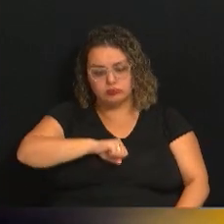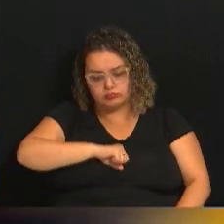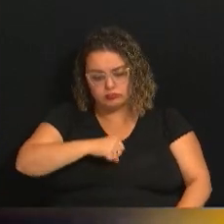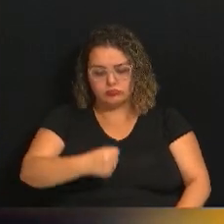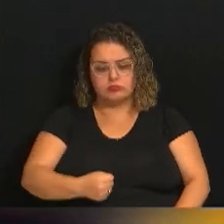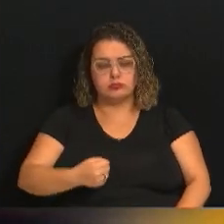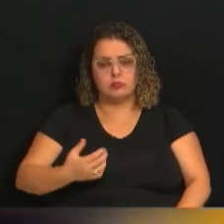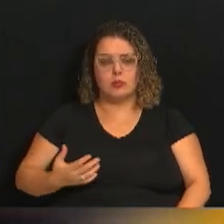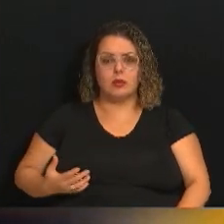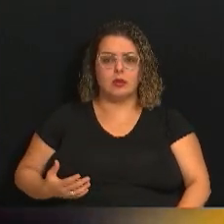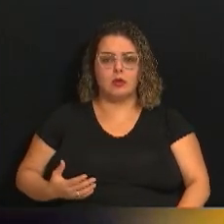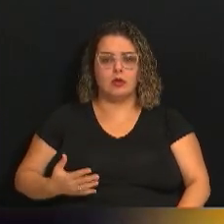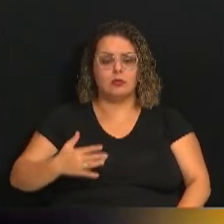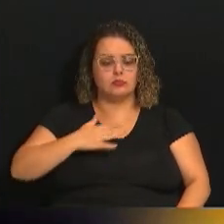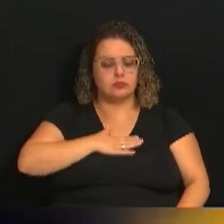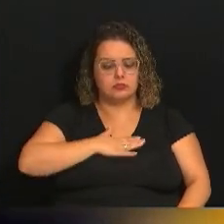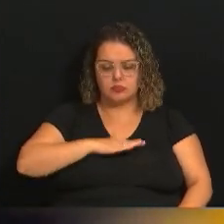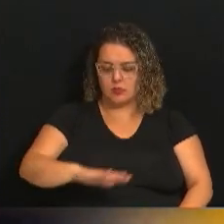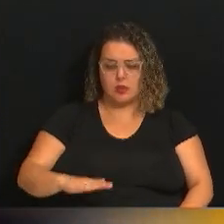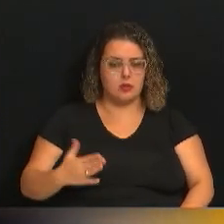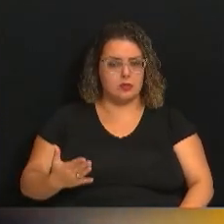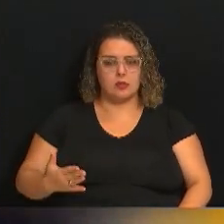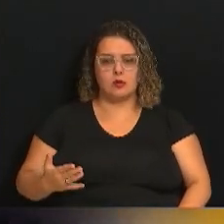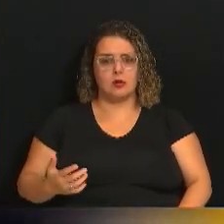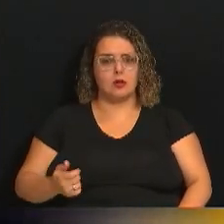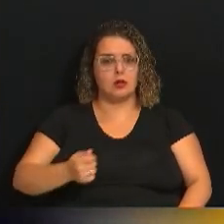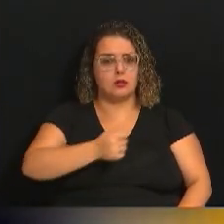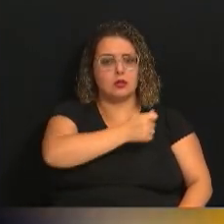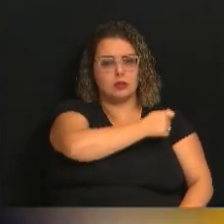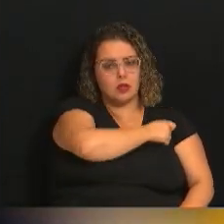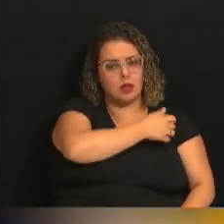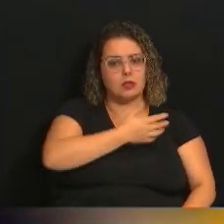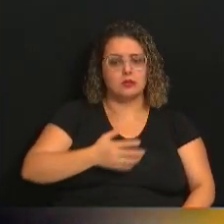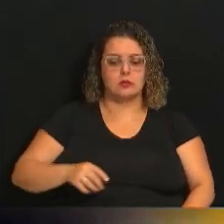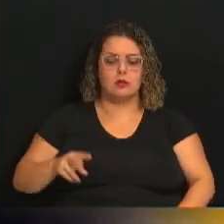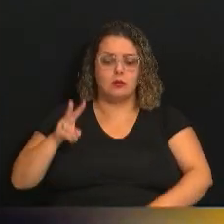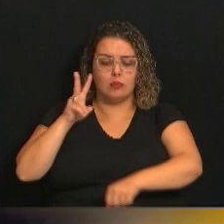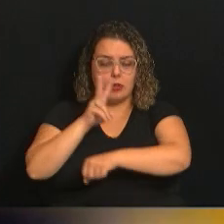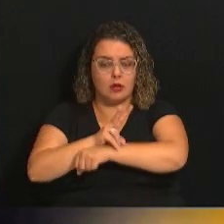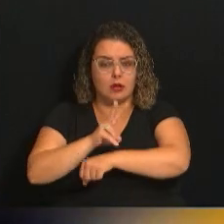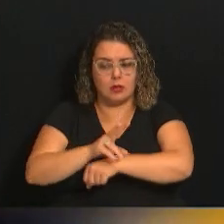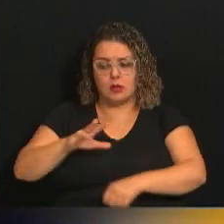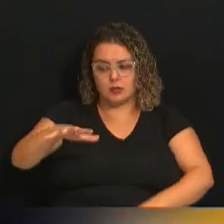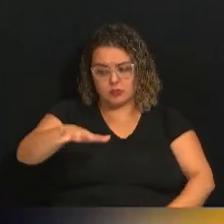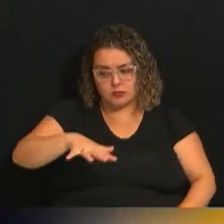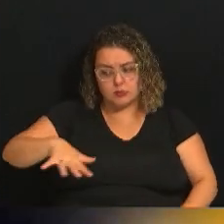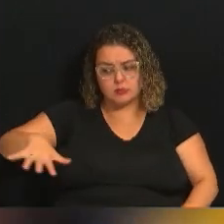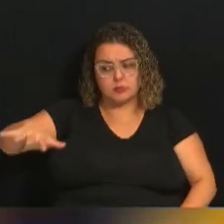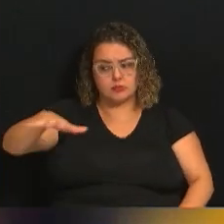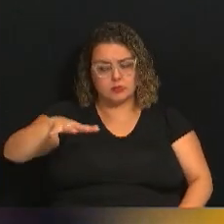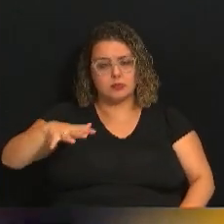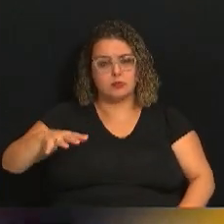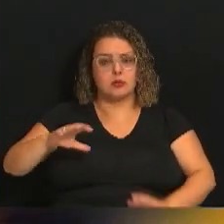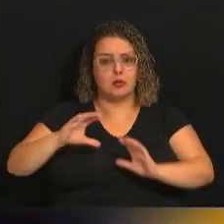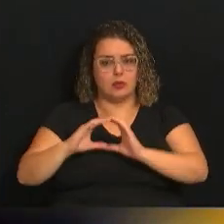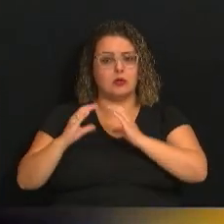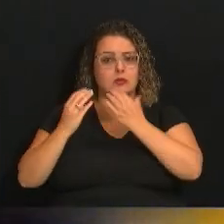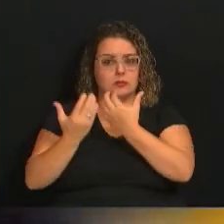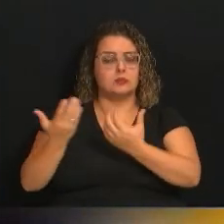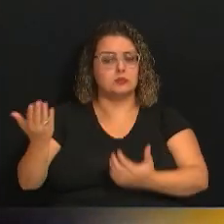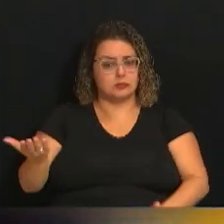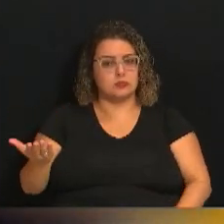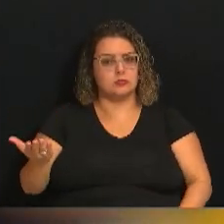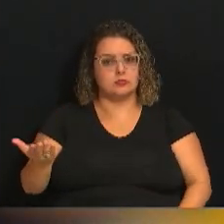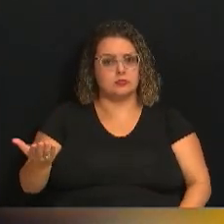a responsabilidade das autoridades para que protejam aquelas comunidades e que nós possamos dar um